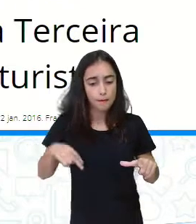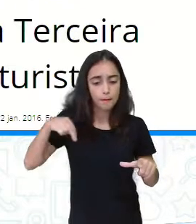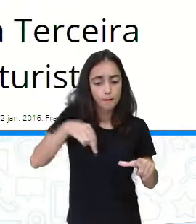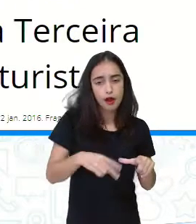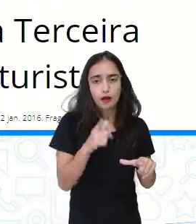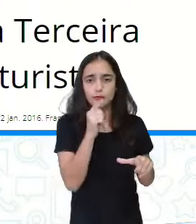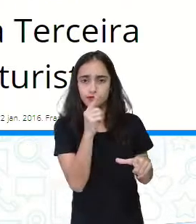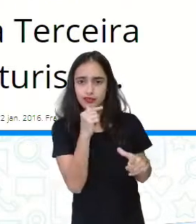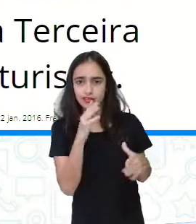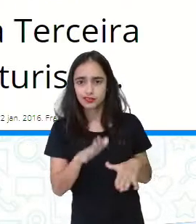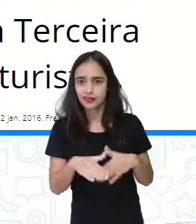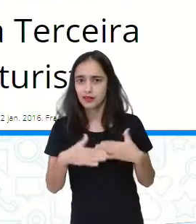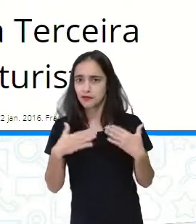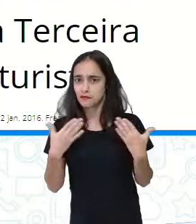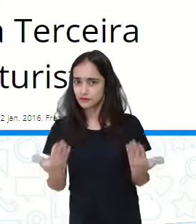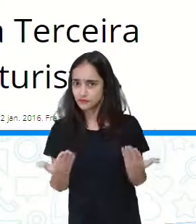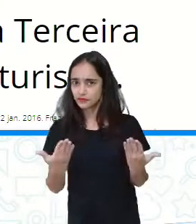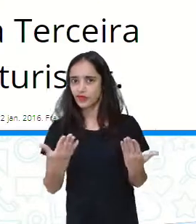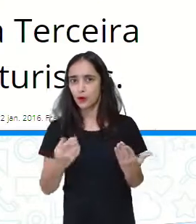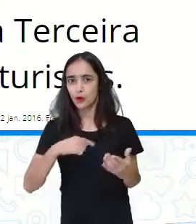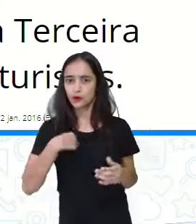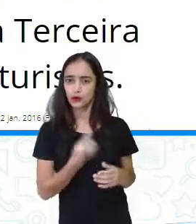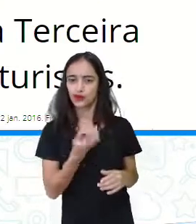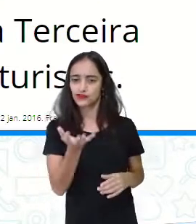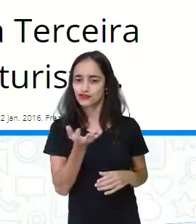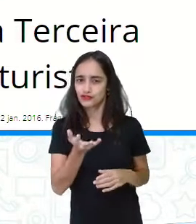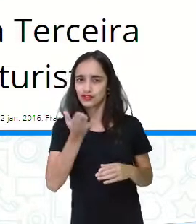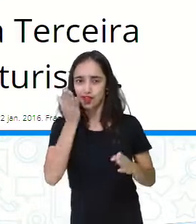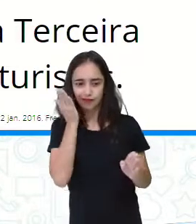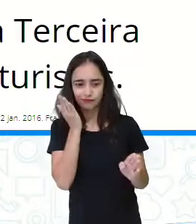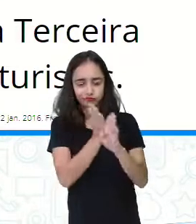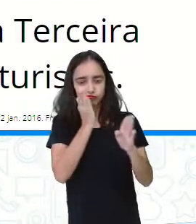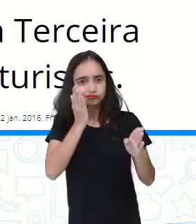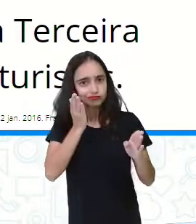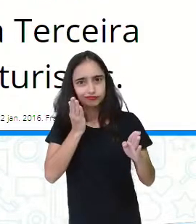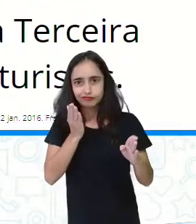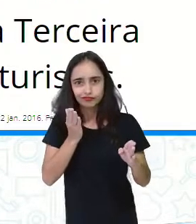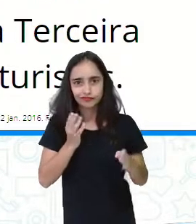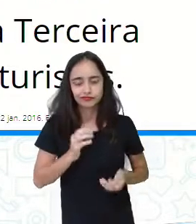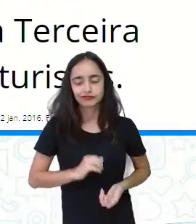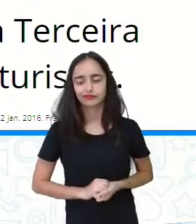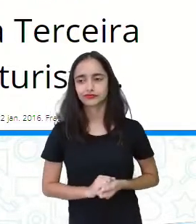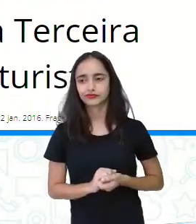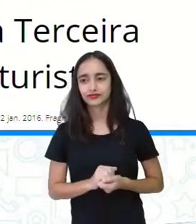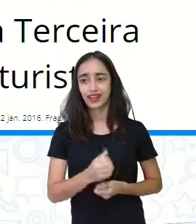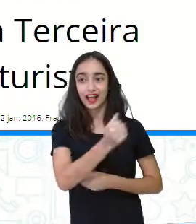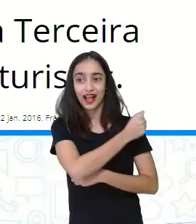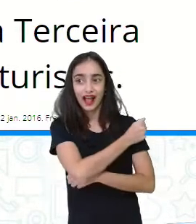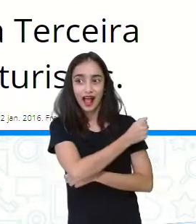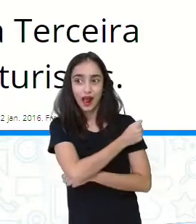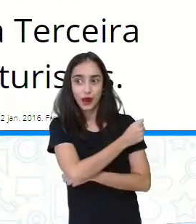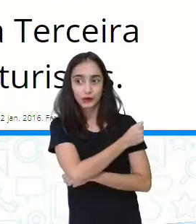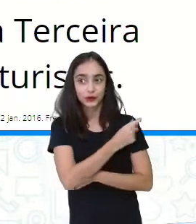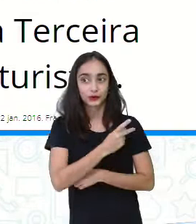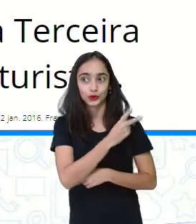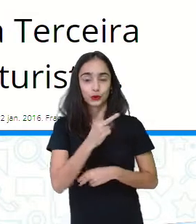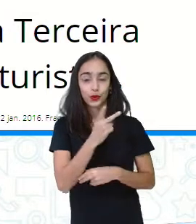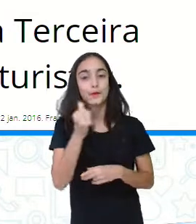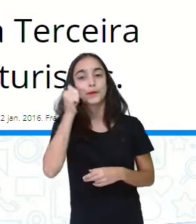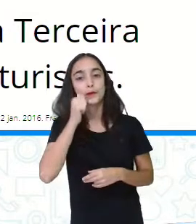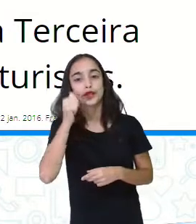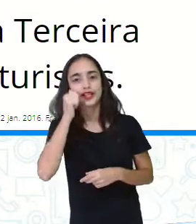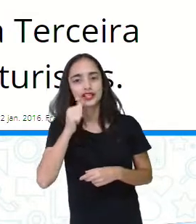estamos adorando disse deverson as estudantes Eduarda Furtado e Juliana Moreira